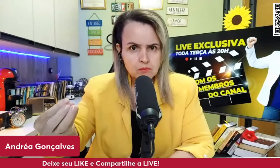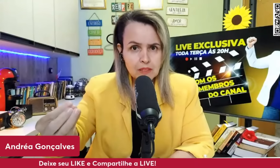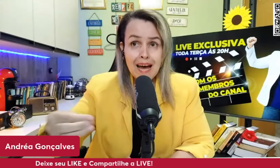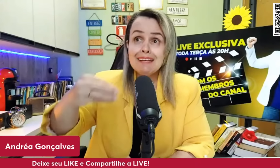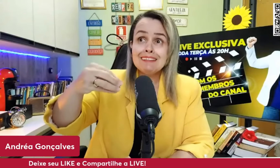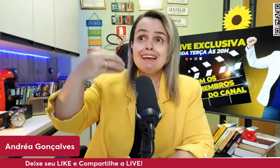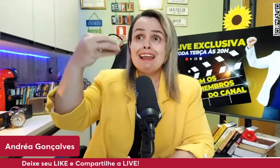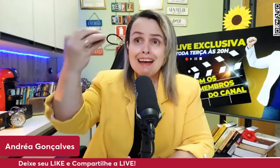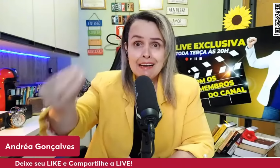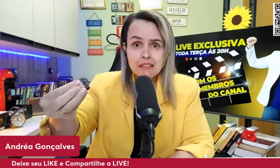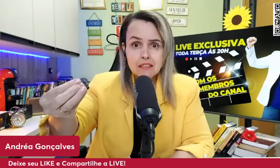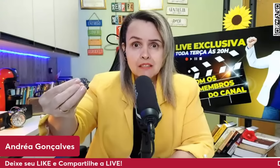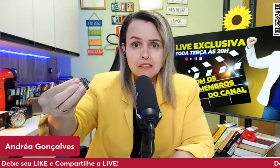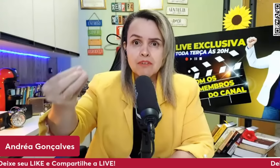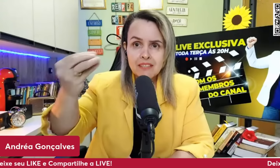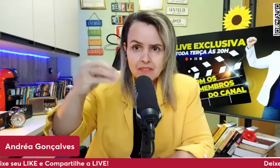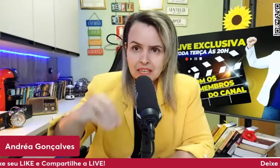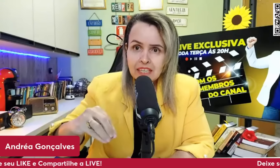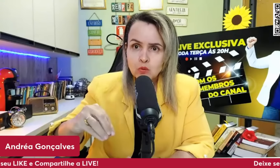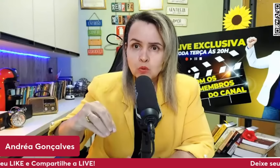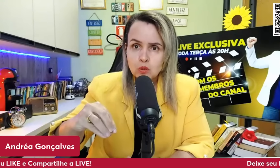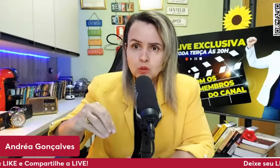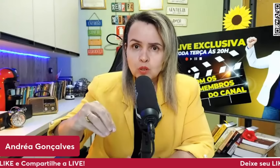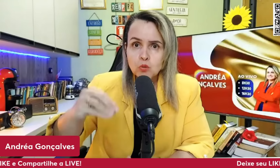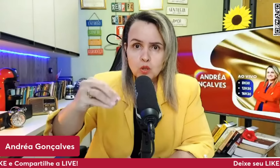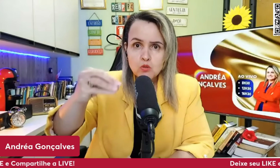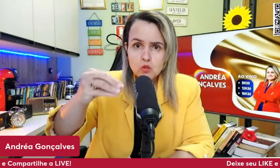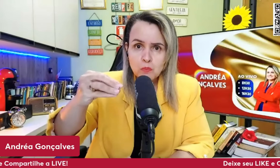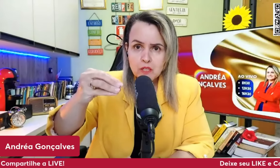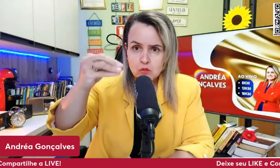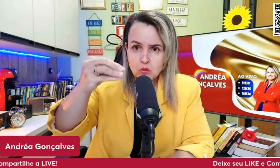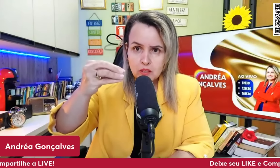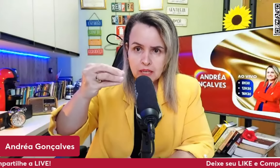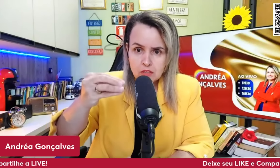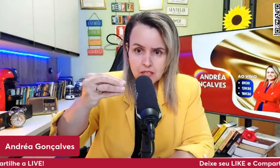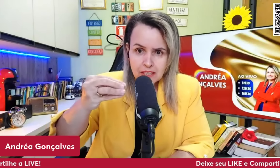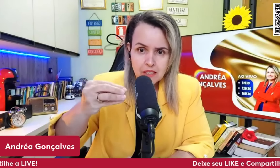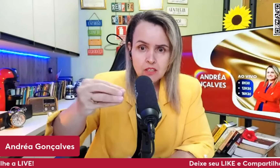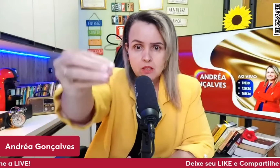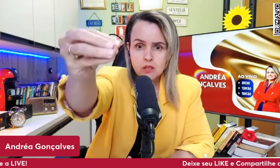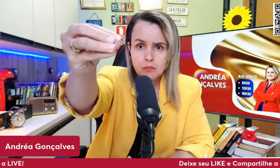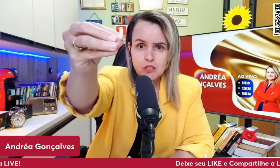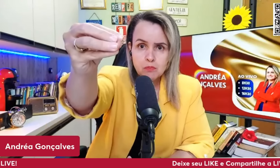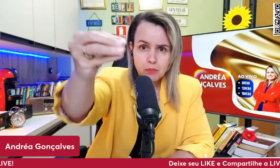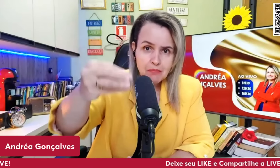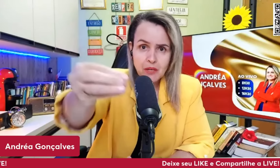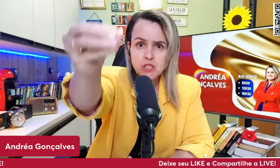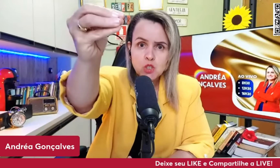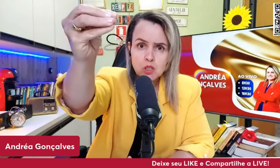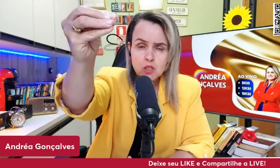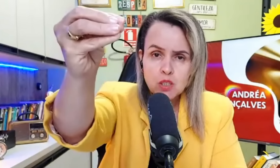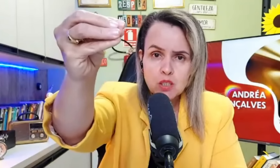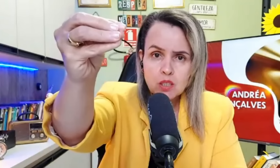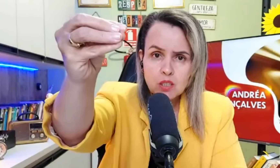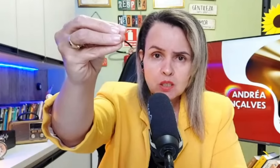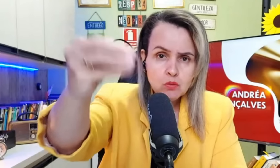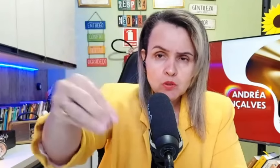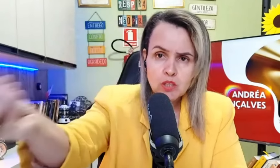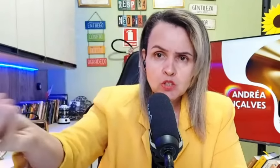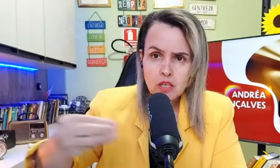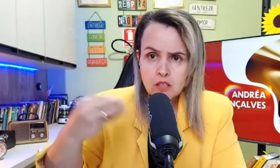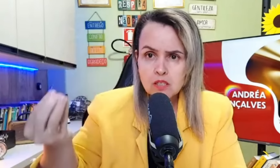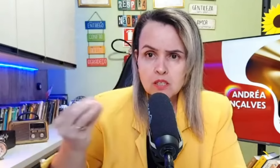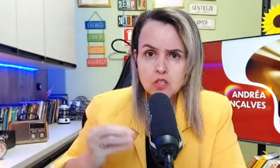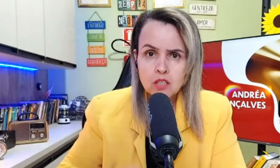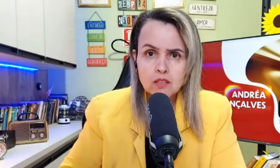essa lei até lá vai est valendo e todos os presos condenados daqui pra frente não